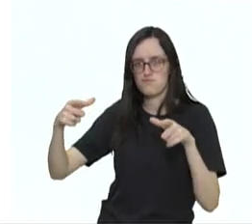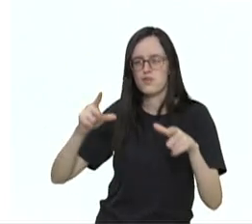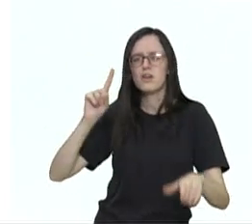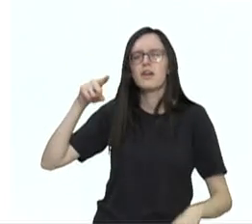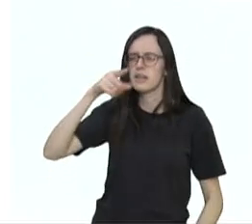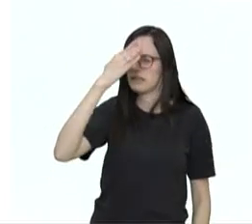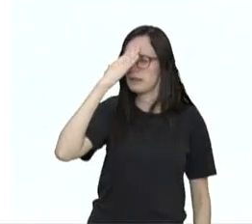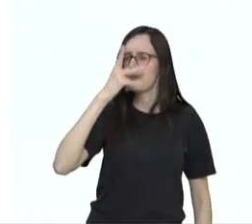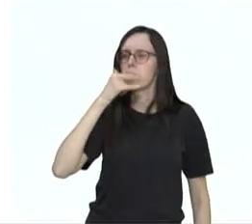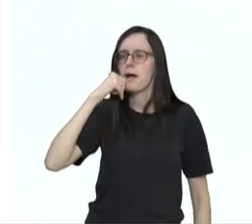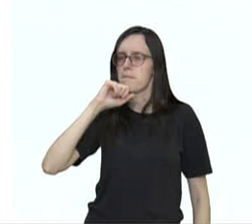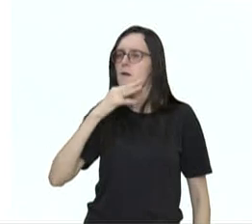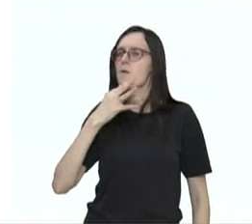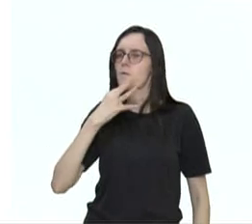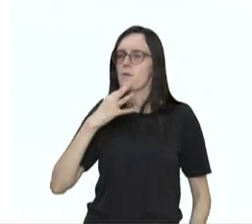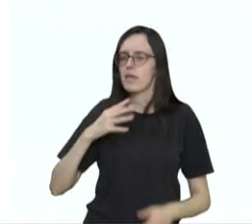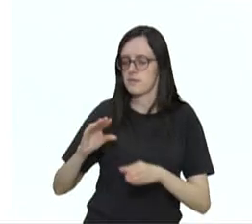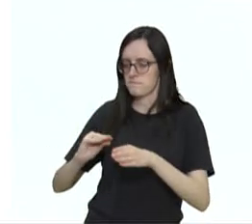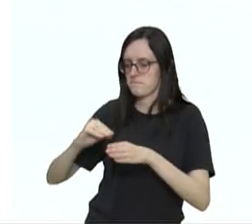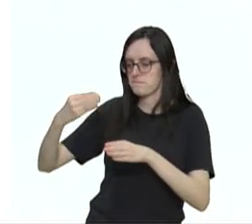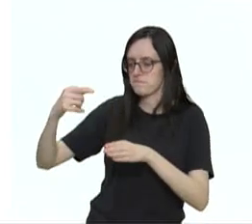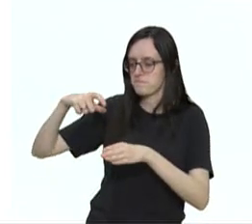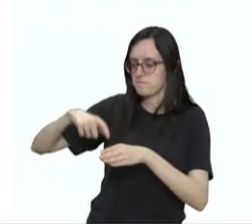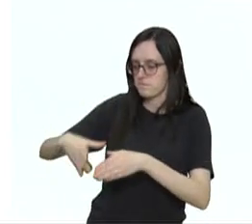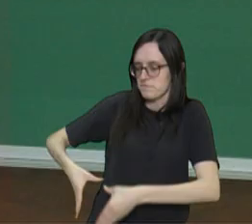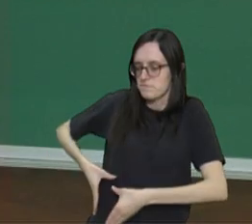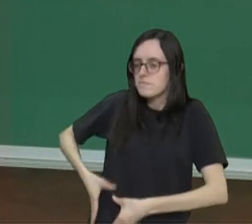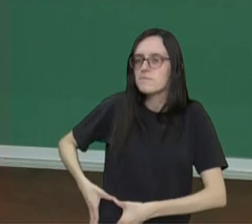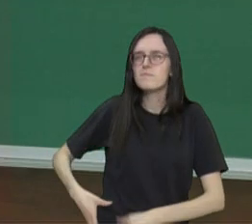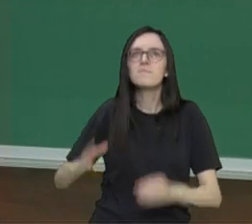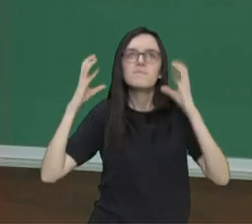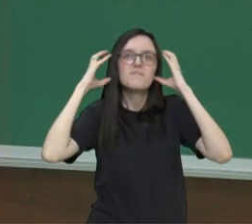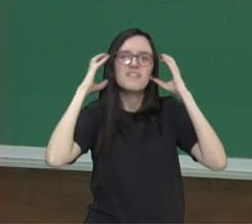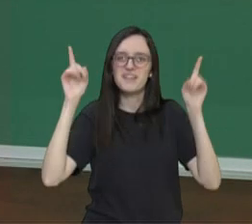pai e sua mãe conheceram muito. Pergunte para eles depois. Você tem um